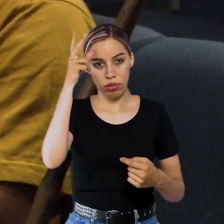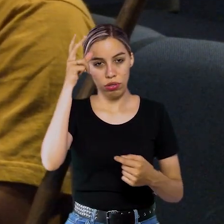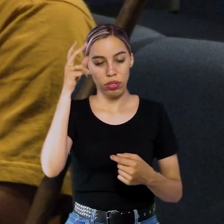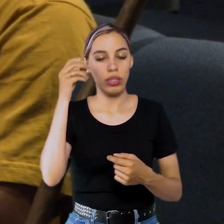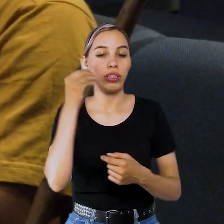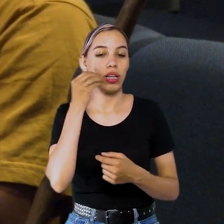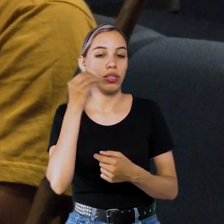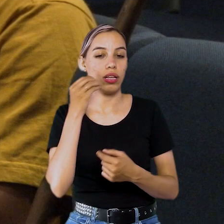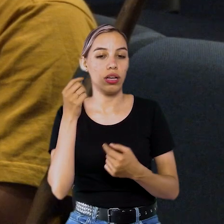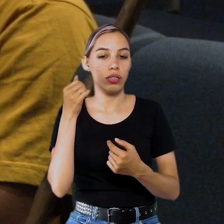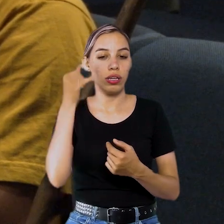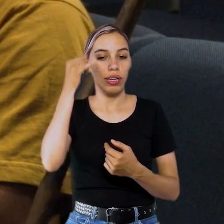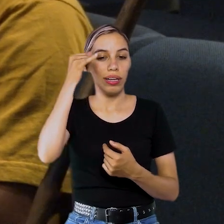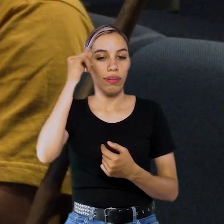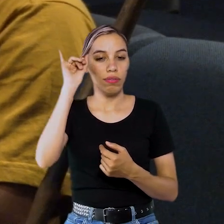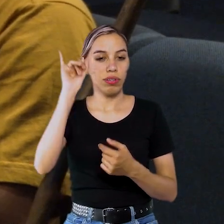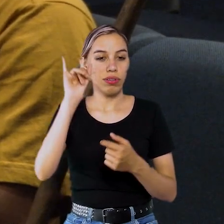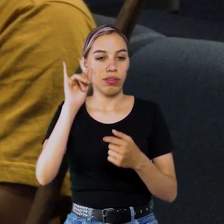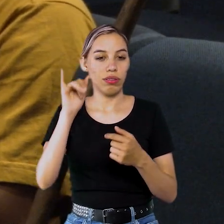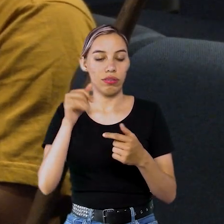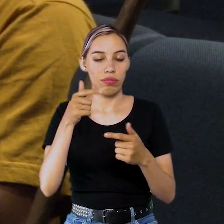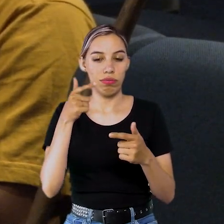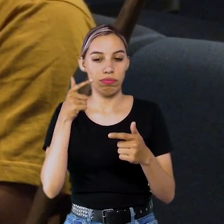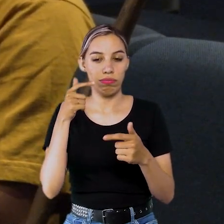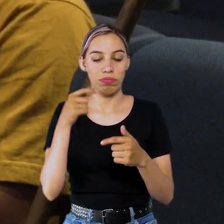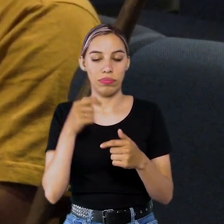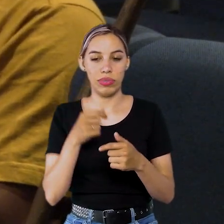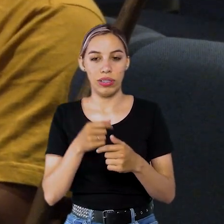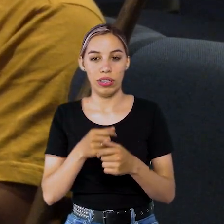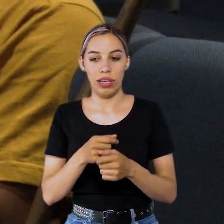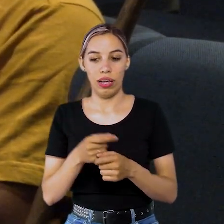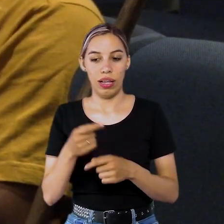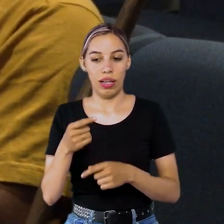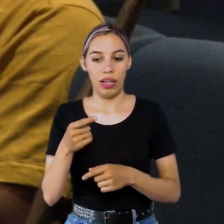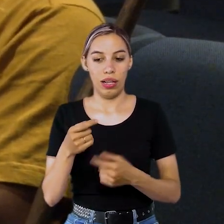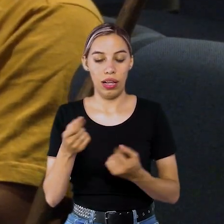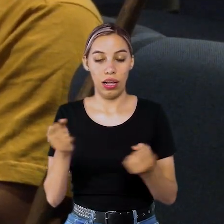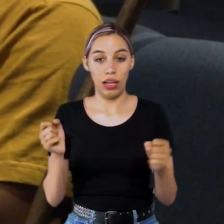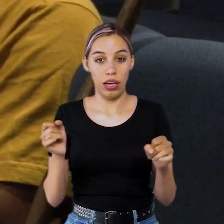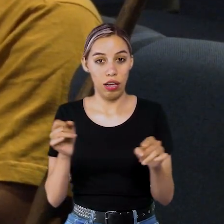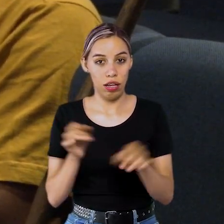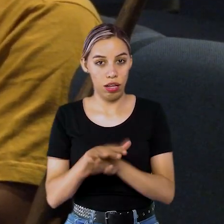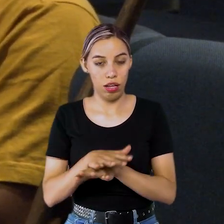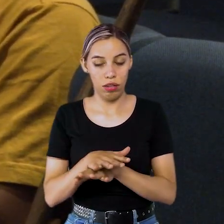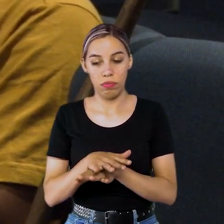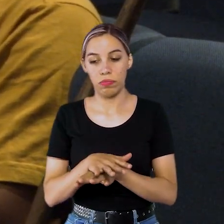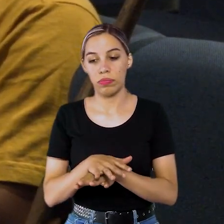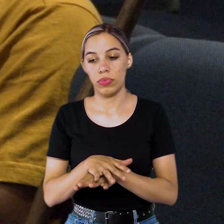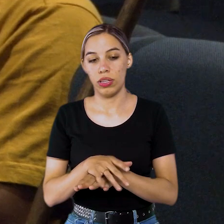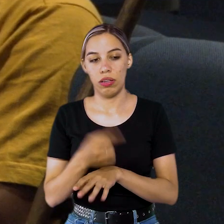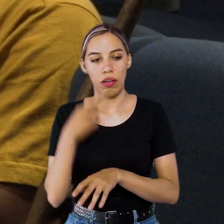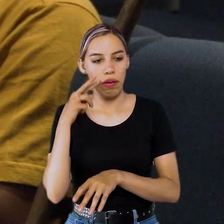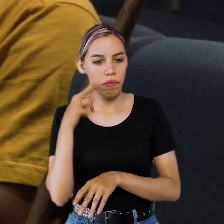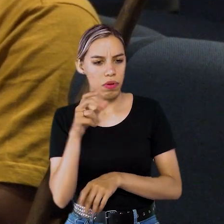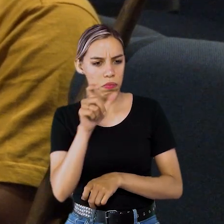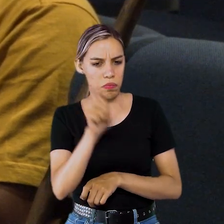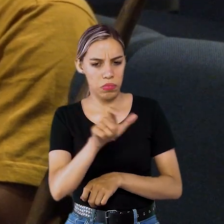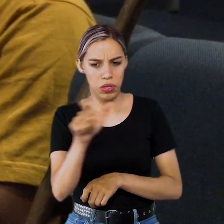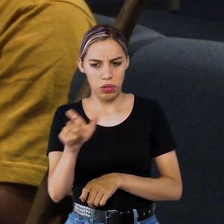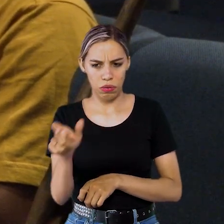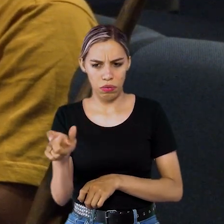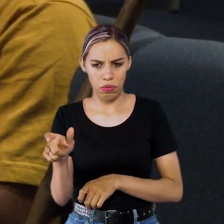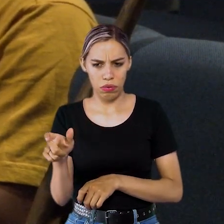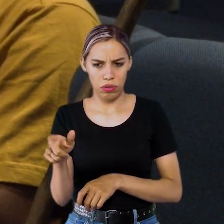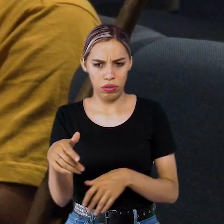que acontece com o nosso território, muitas vezes eu vejo muito Juruá que fala que apoia a gente, mas,